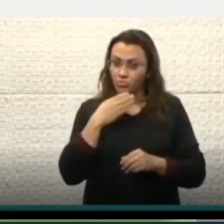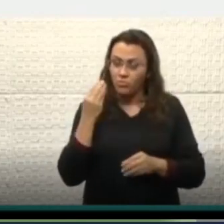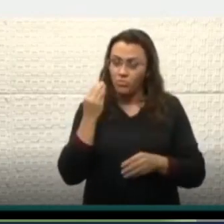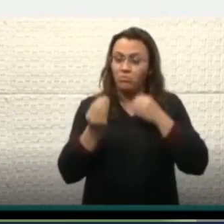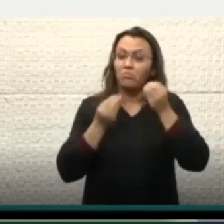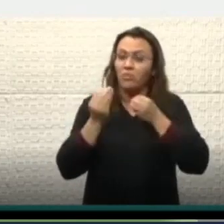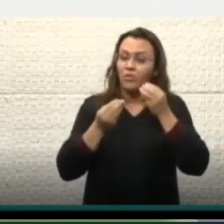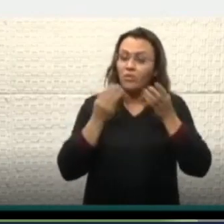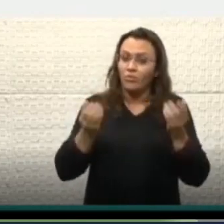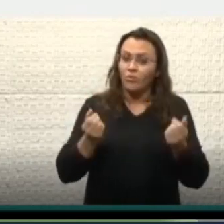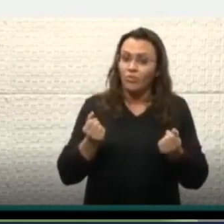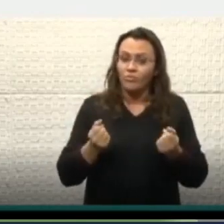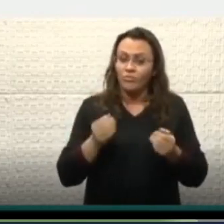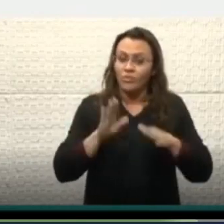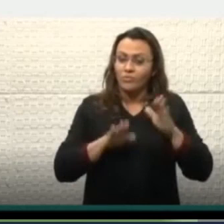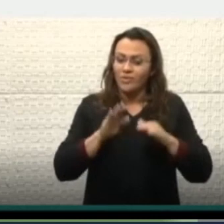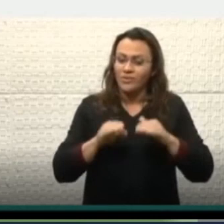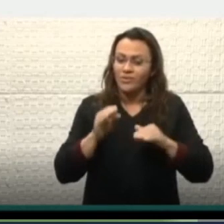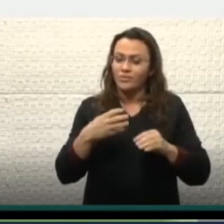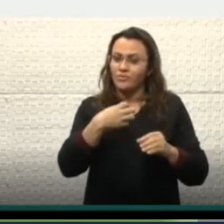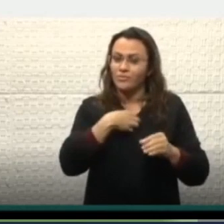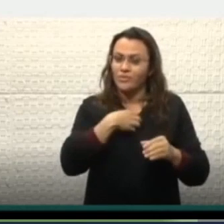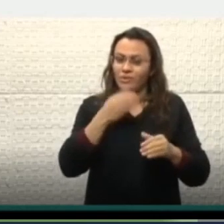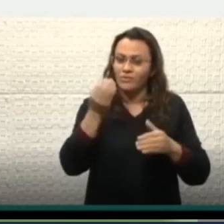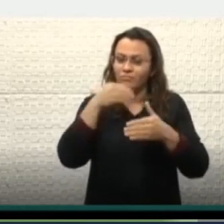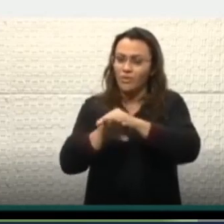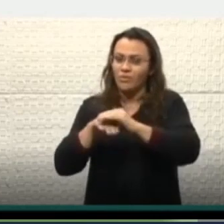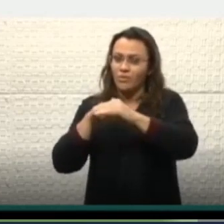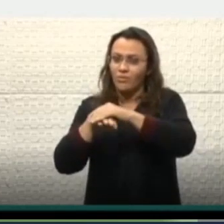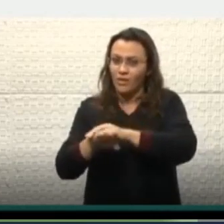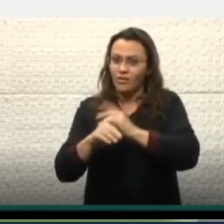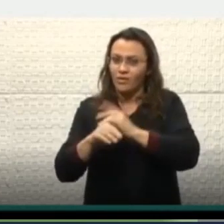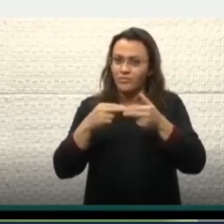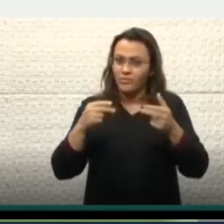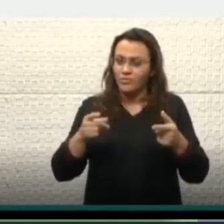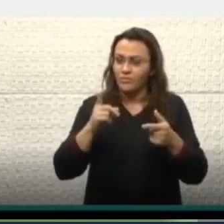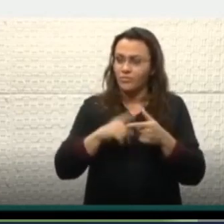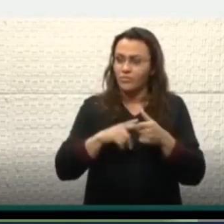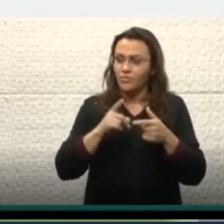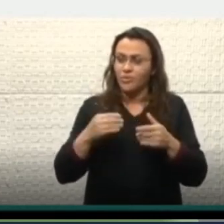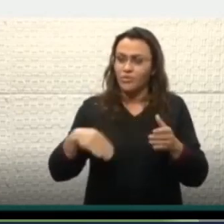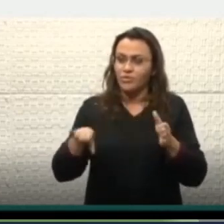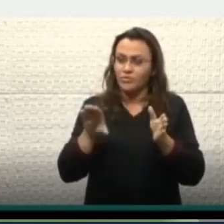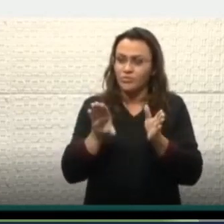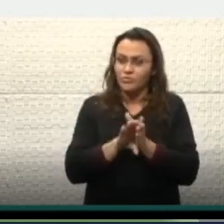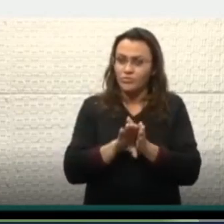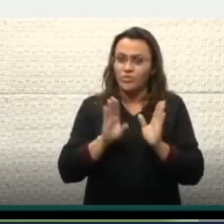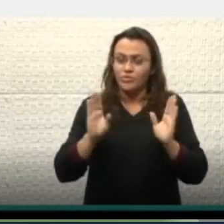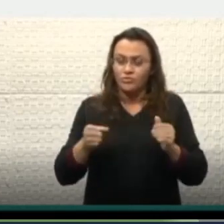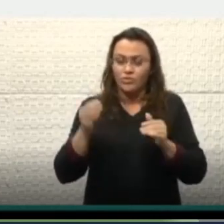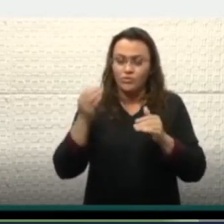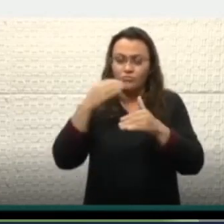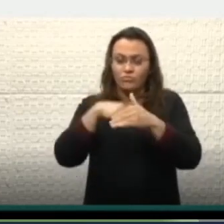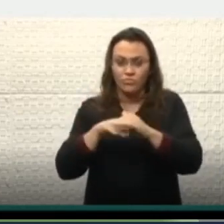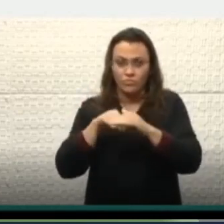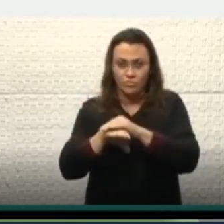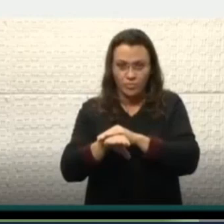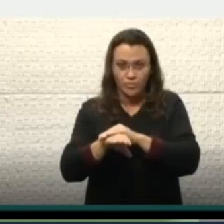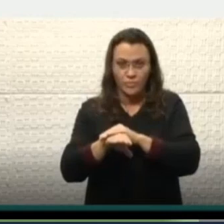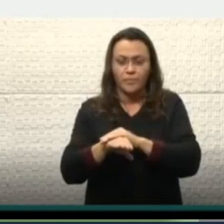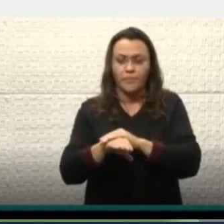provavelmente foi como? Pelo armazenamento, já que esse tipo de inseto vai chegar até ali no processo de armazenamento, então